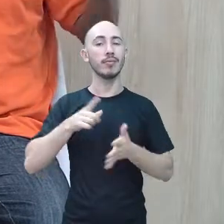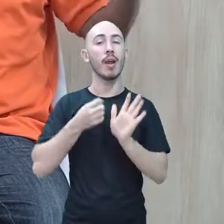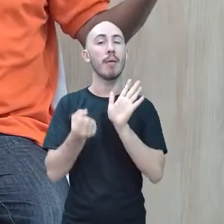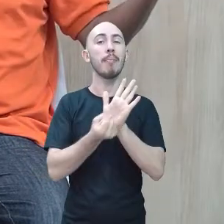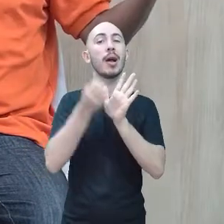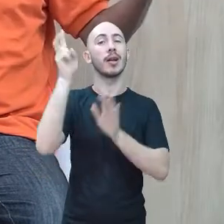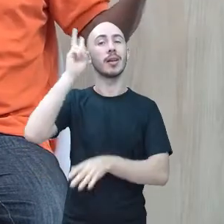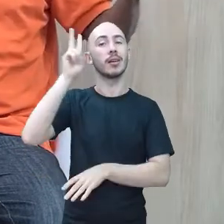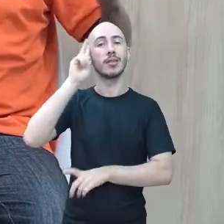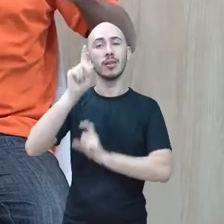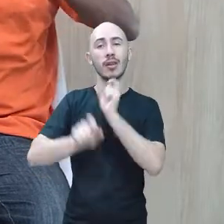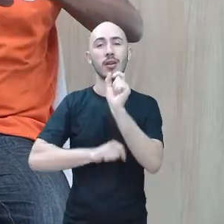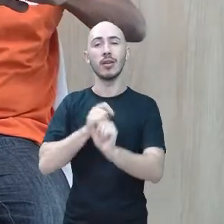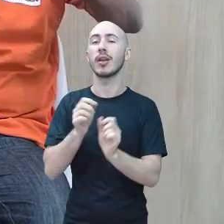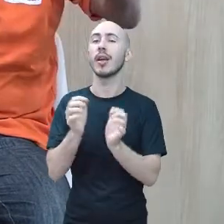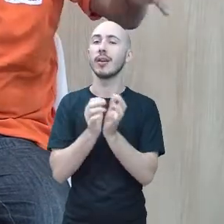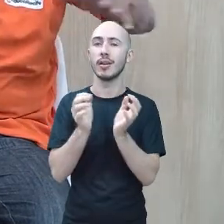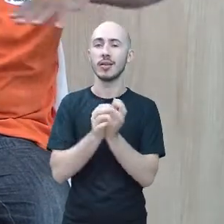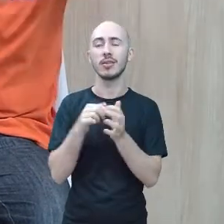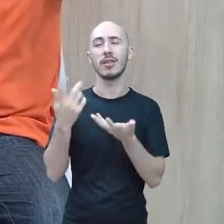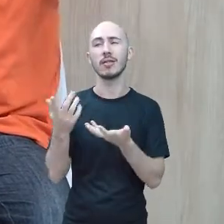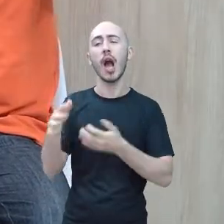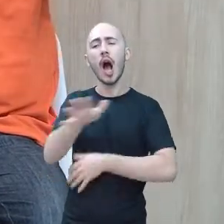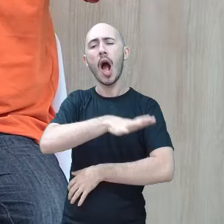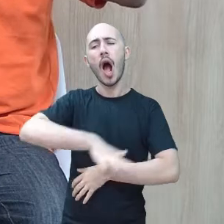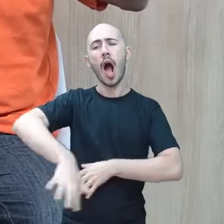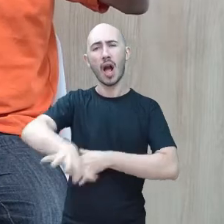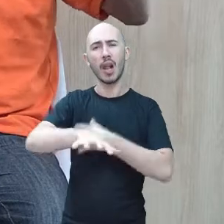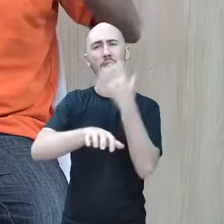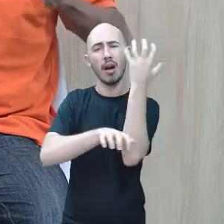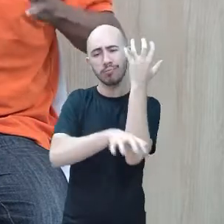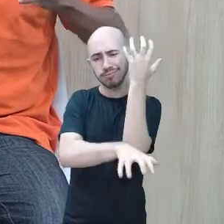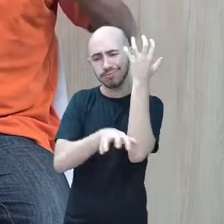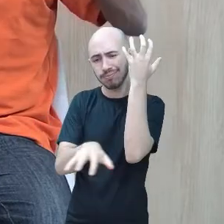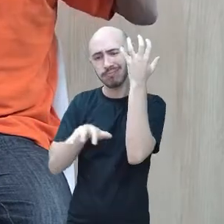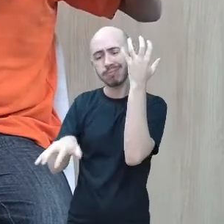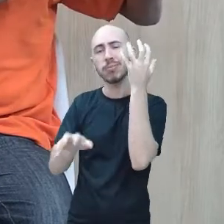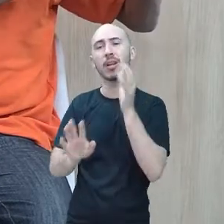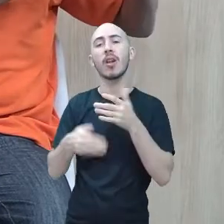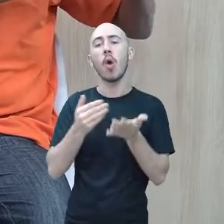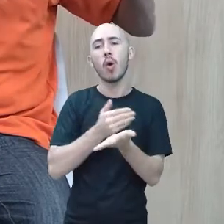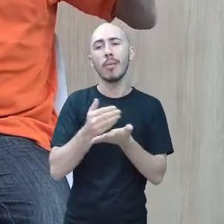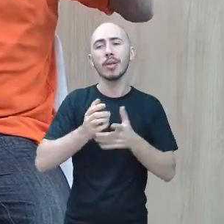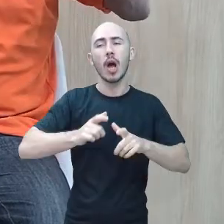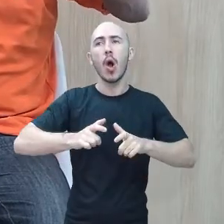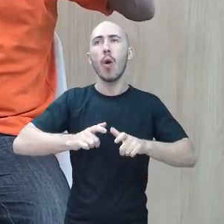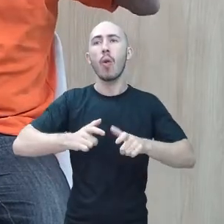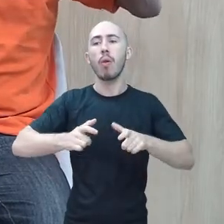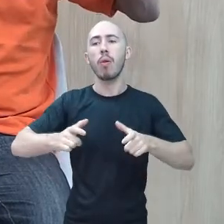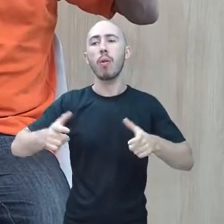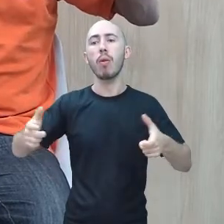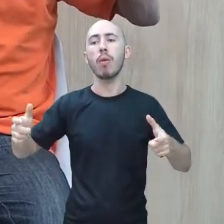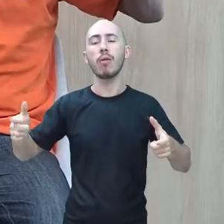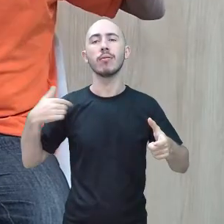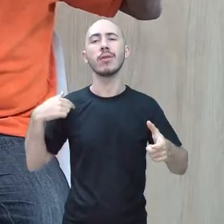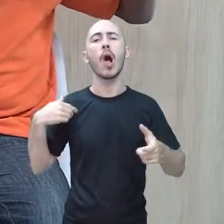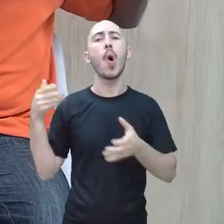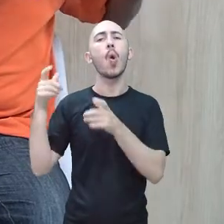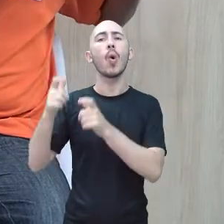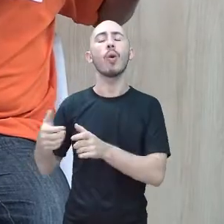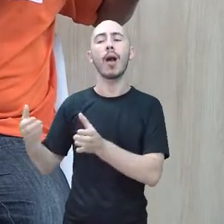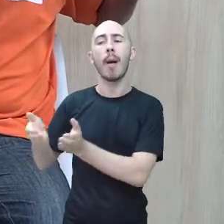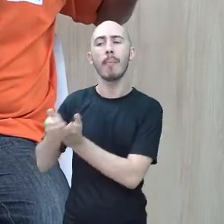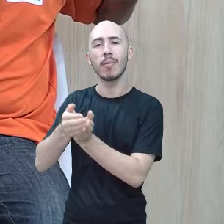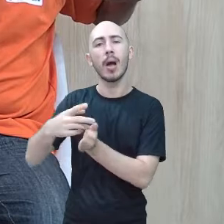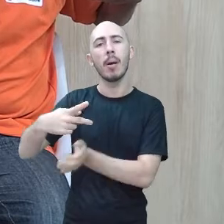aqui que Recife provavelmente muita área de mangue, muita área verde, e ela começa a aquecer a partir do porto, né, do Porto Recife. Mas ela